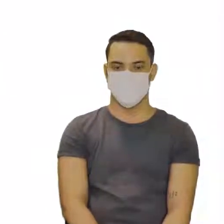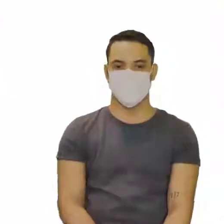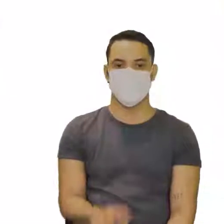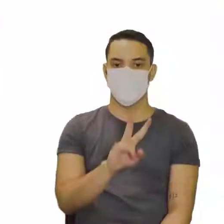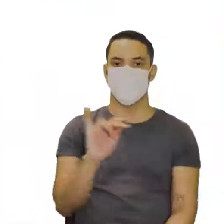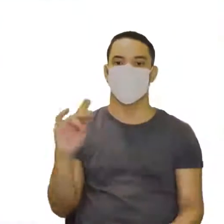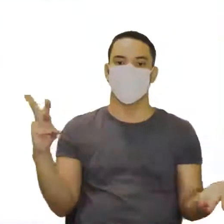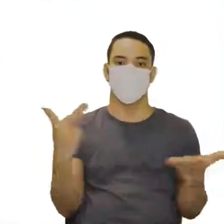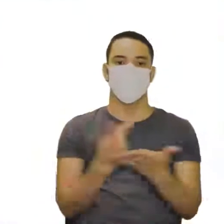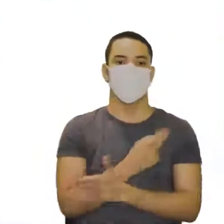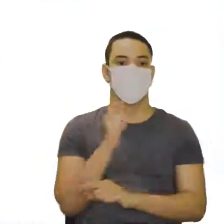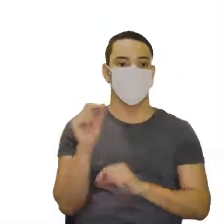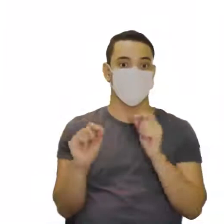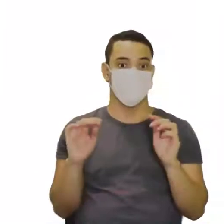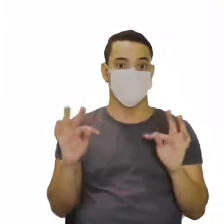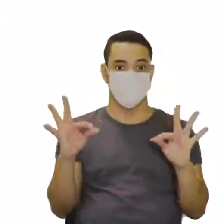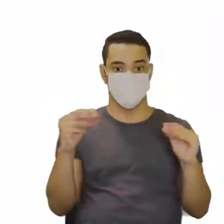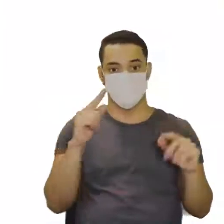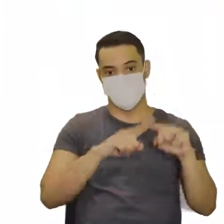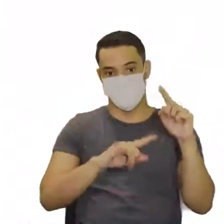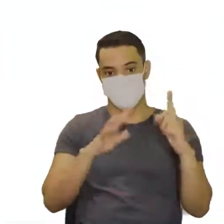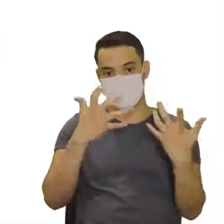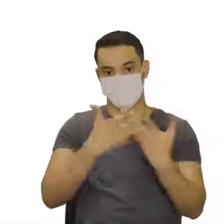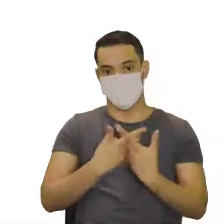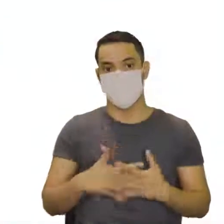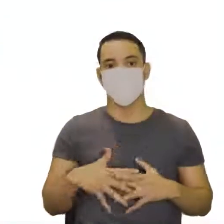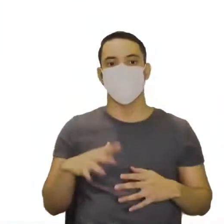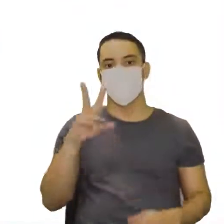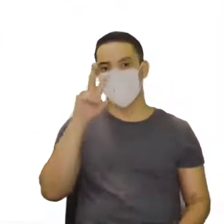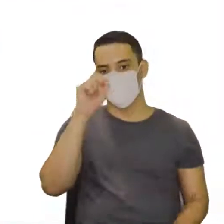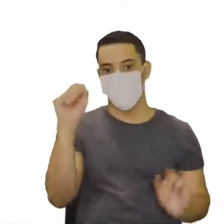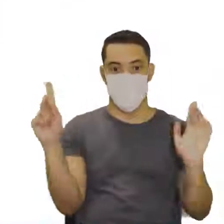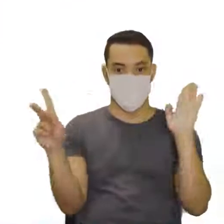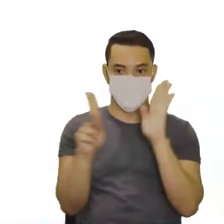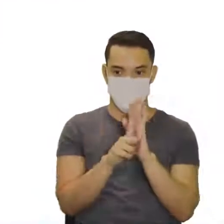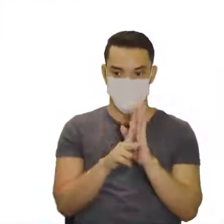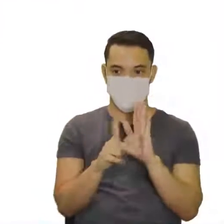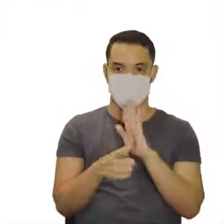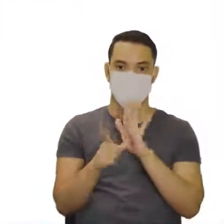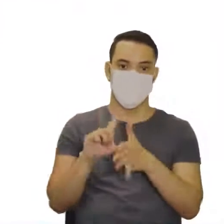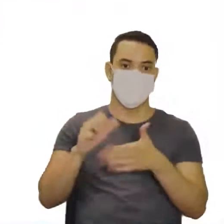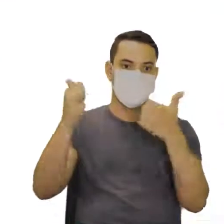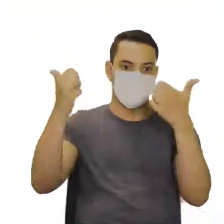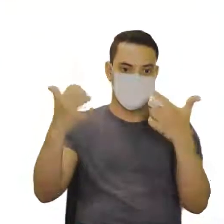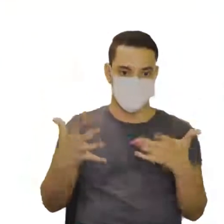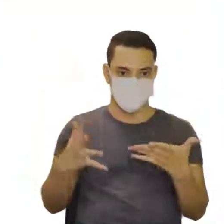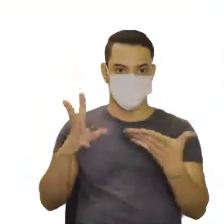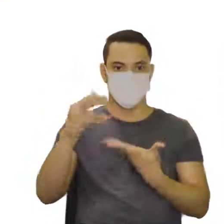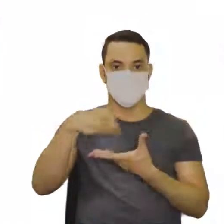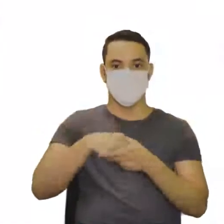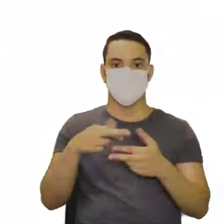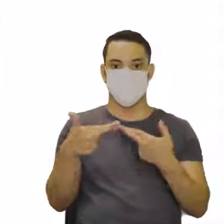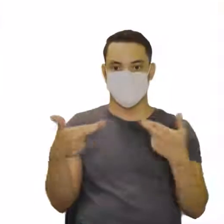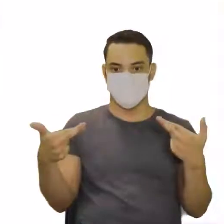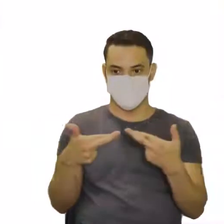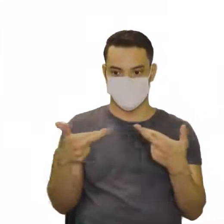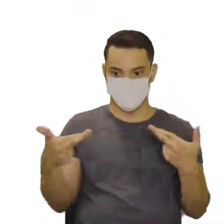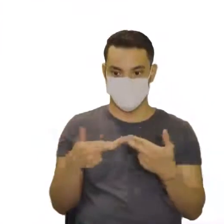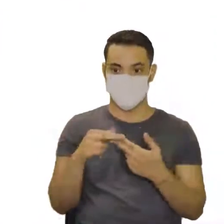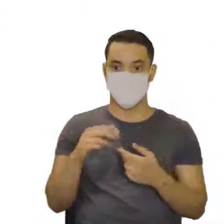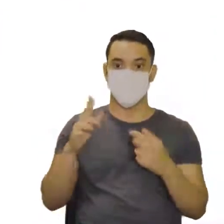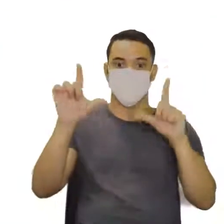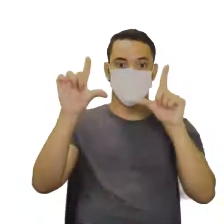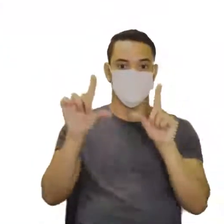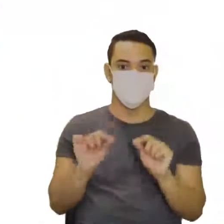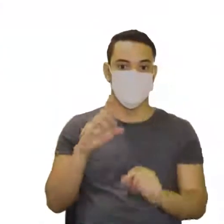aparelho receptor apresenta uma resistência própria, como eu falei para vocês, denominada de resistência interna, que acaba por diminuir